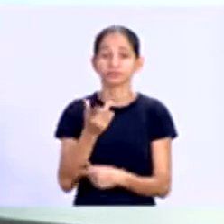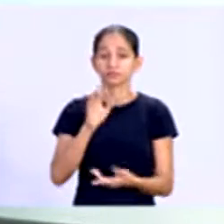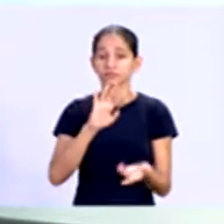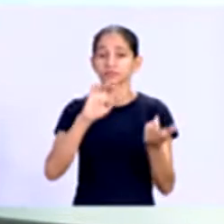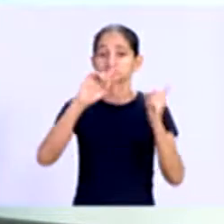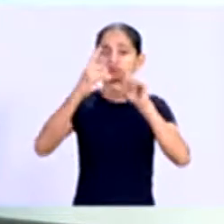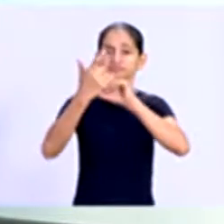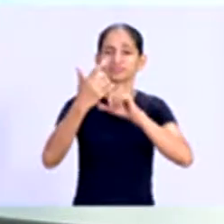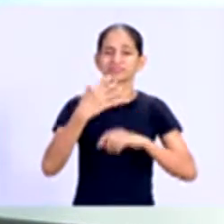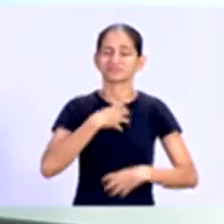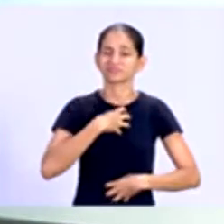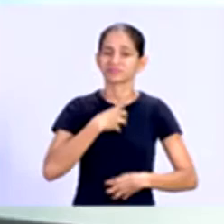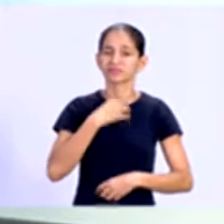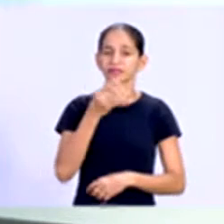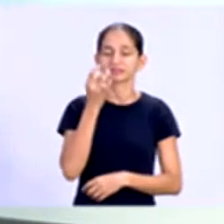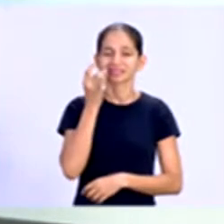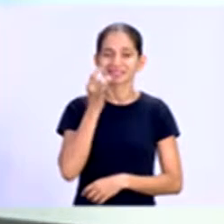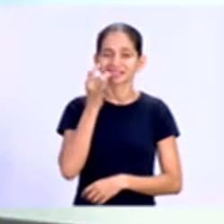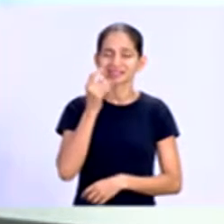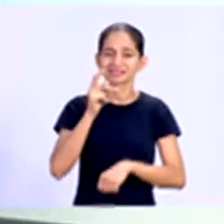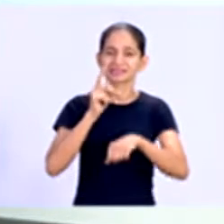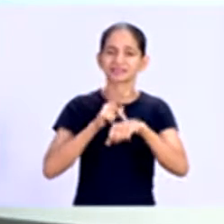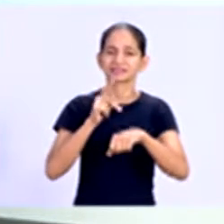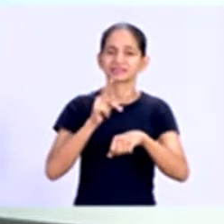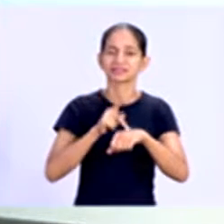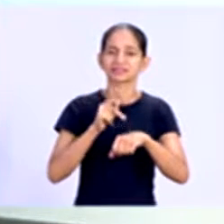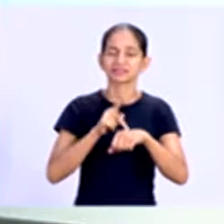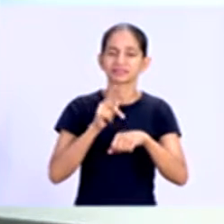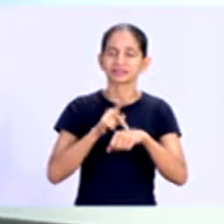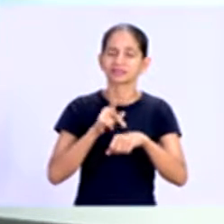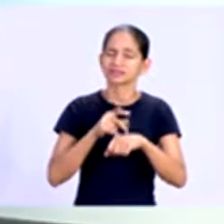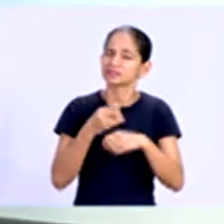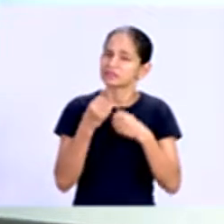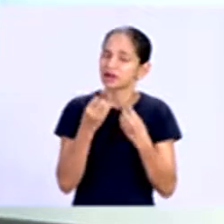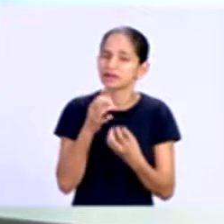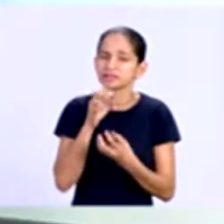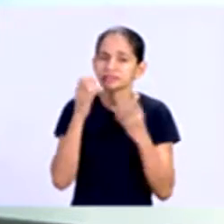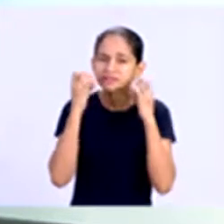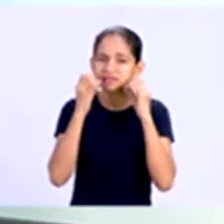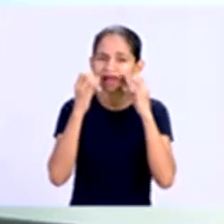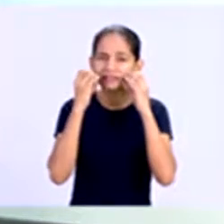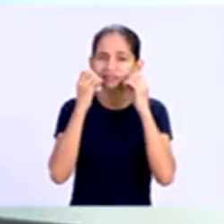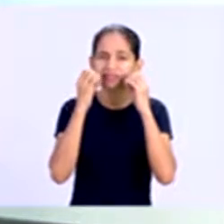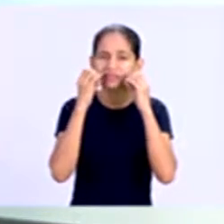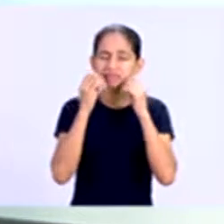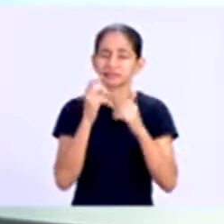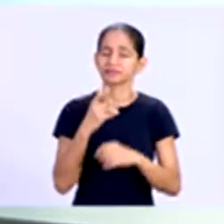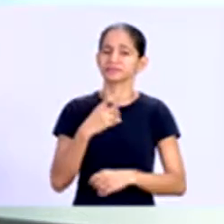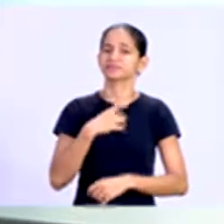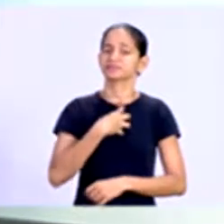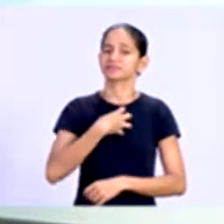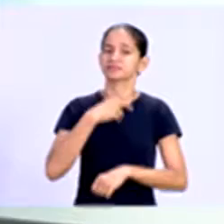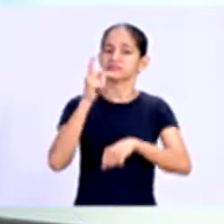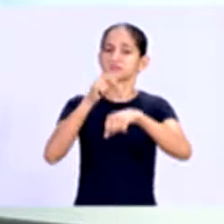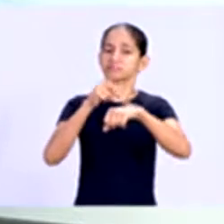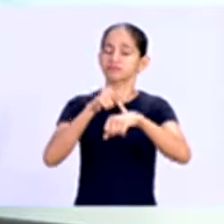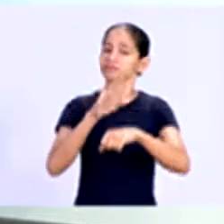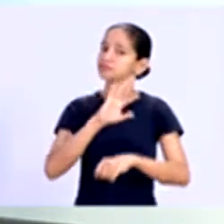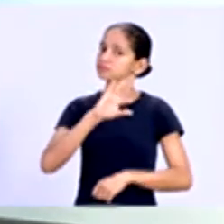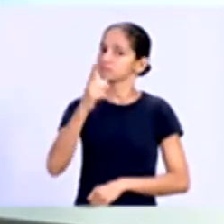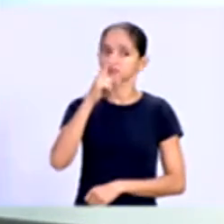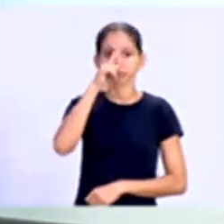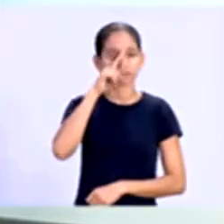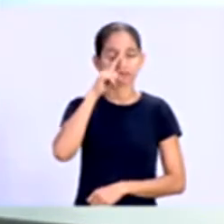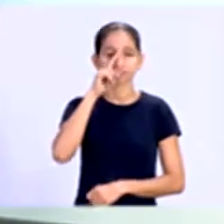ele sente entre os dentes aquela coisa mais dura e percebe que é uma pedra. Era um perigo para o cliente, ele poderia